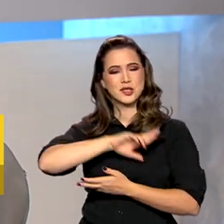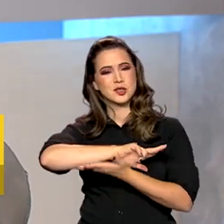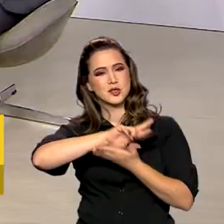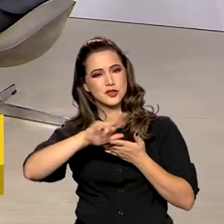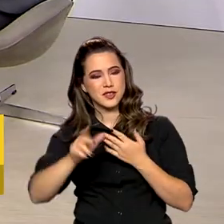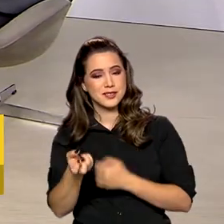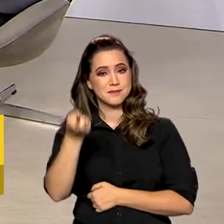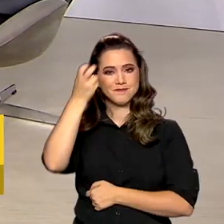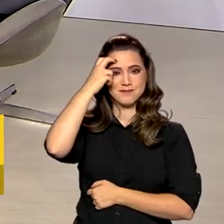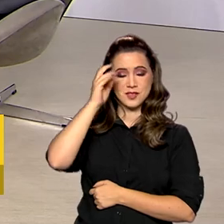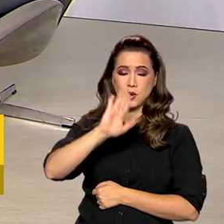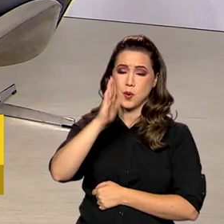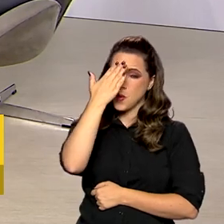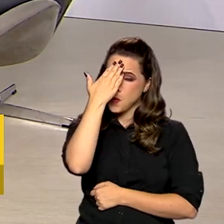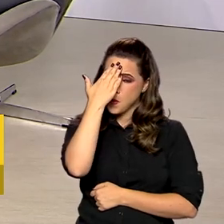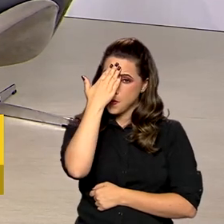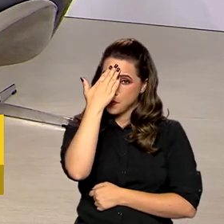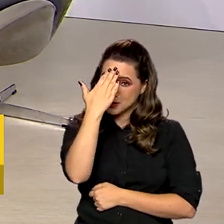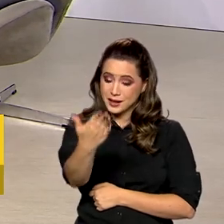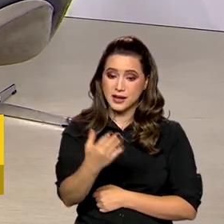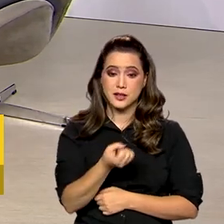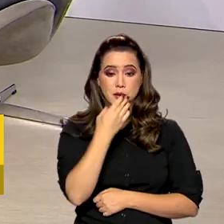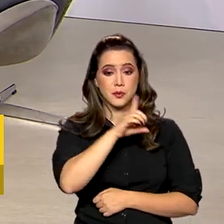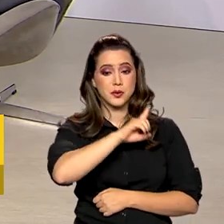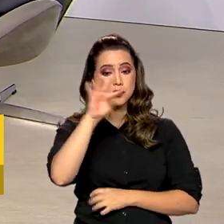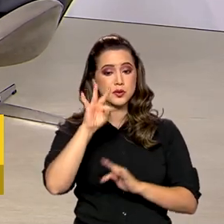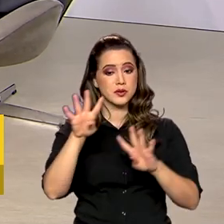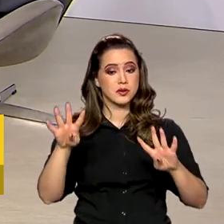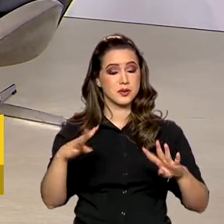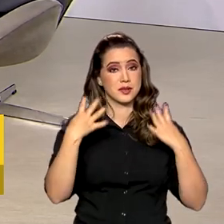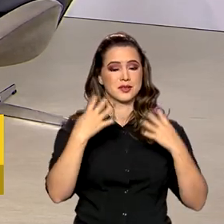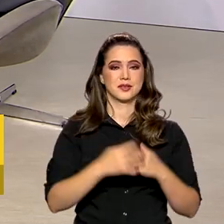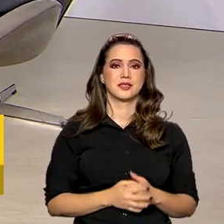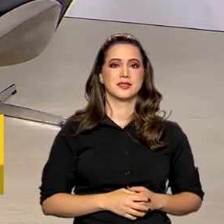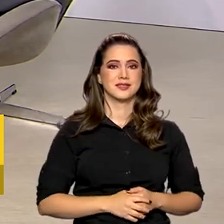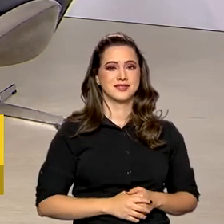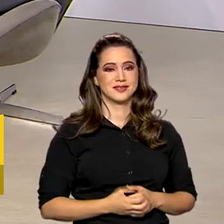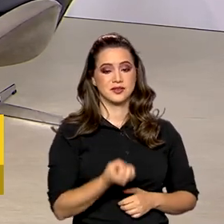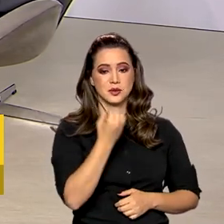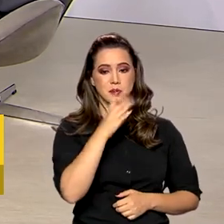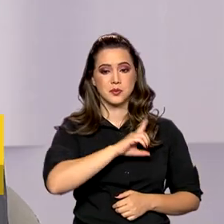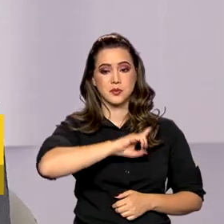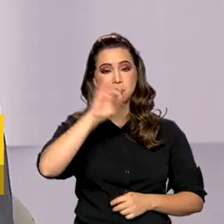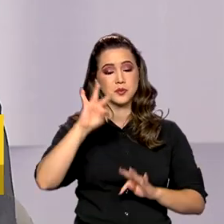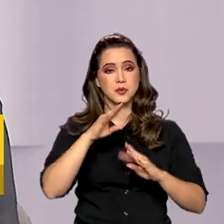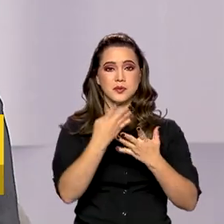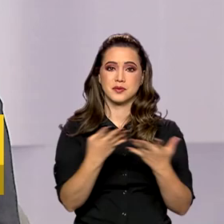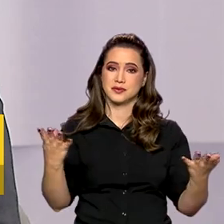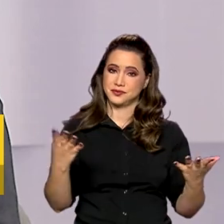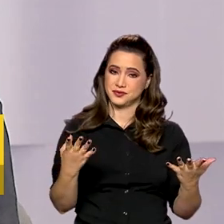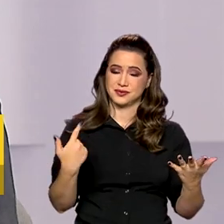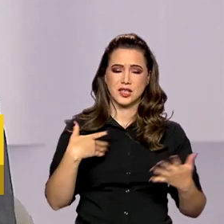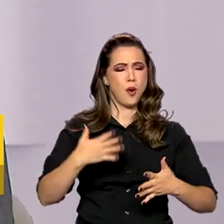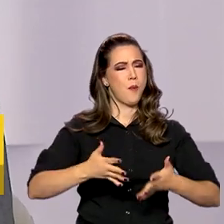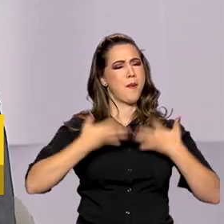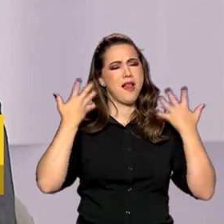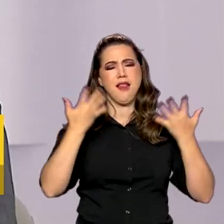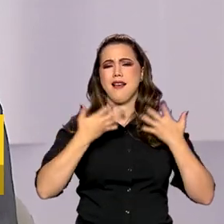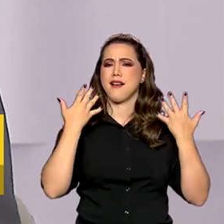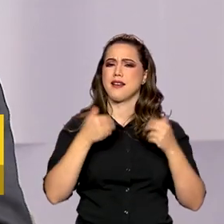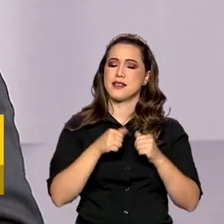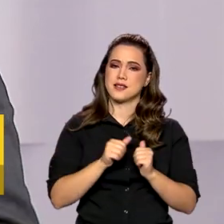Cultural. Muito obrigada, vamos dar um bom dia inicial para todo mundo que está acompanhando a gente. Sim, bom dia, Cátia, bom dia a todos. É uma alegria estar